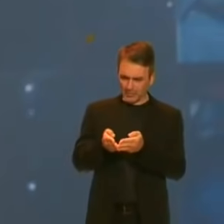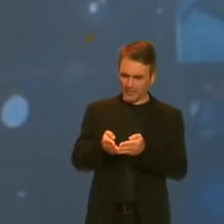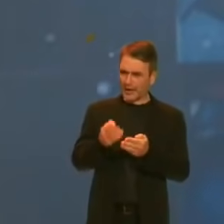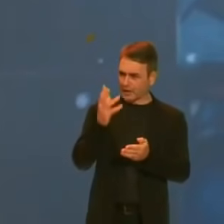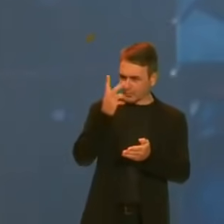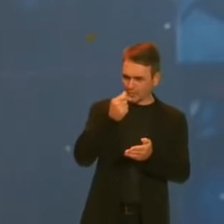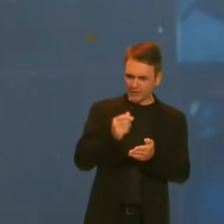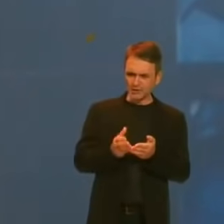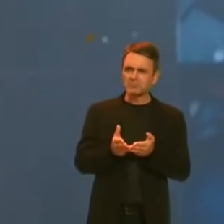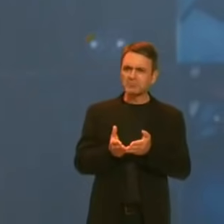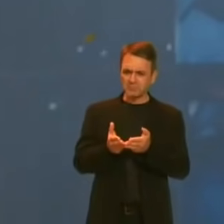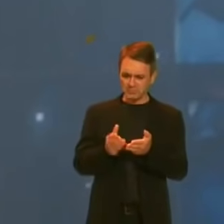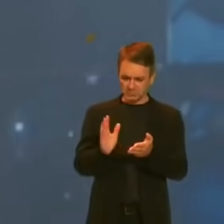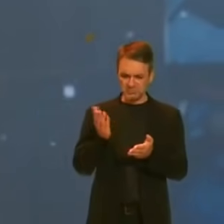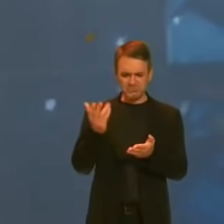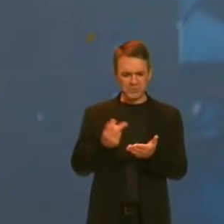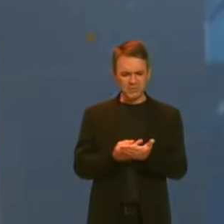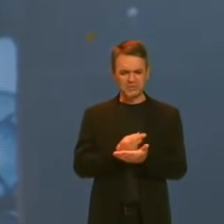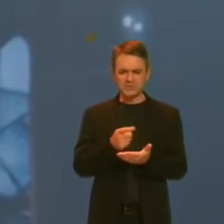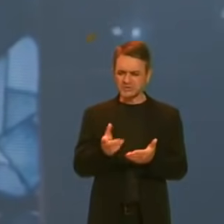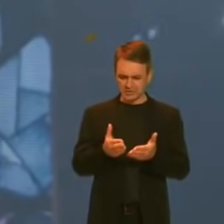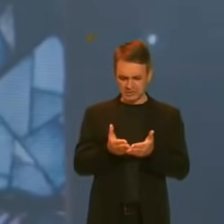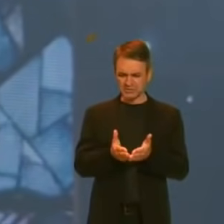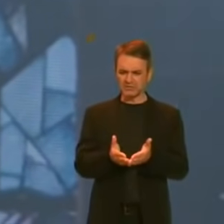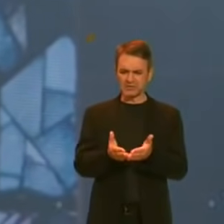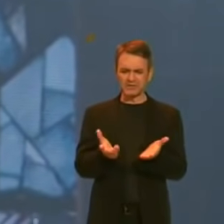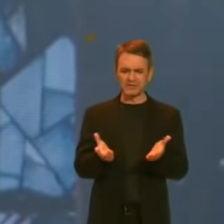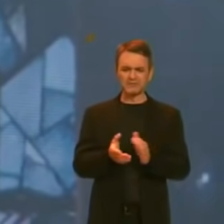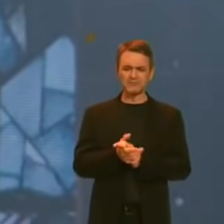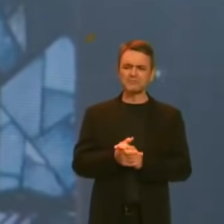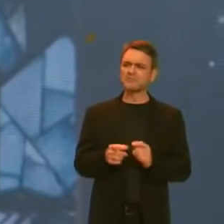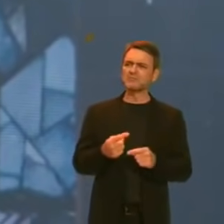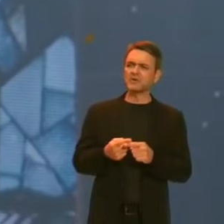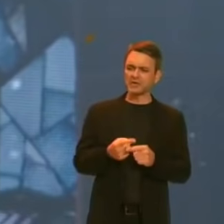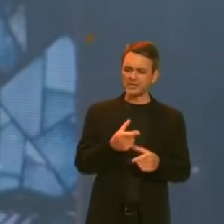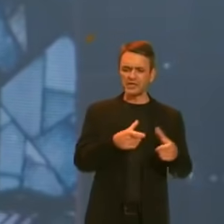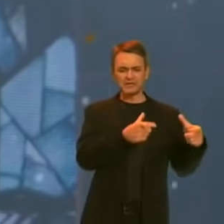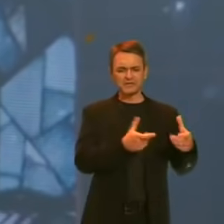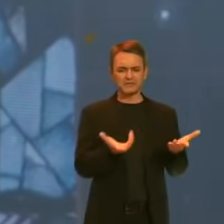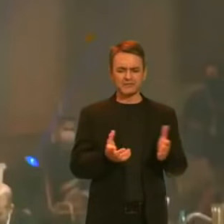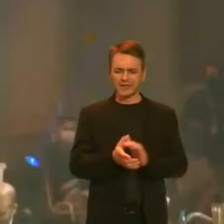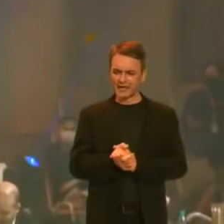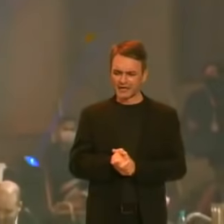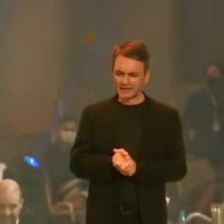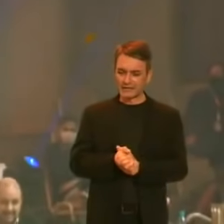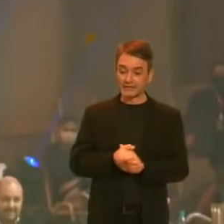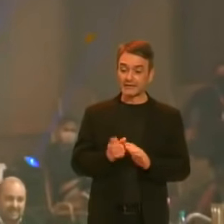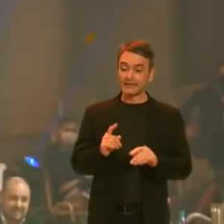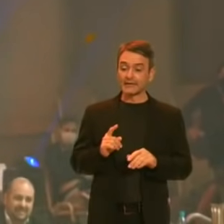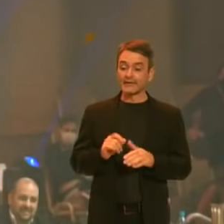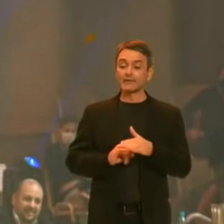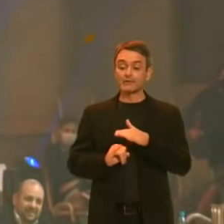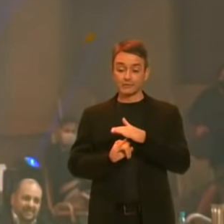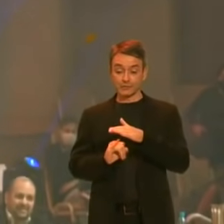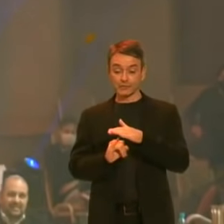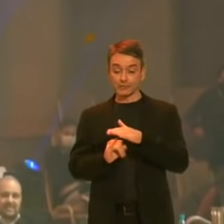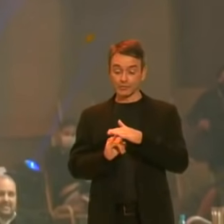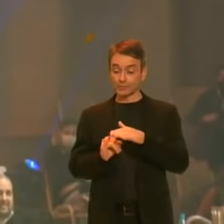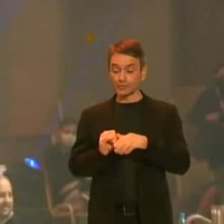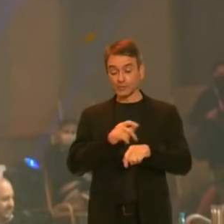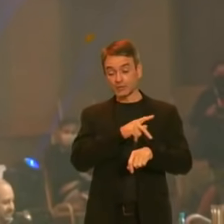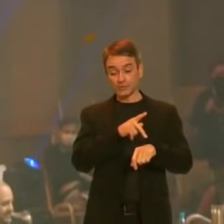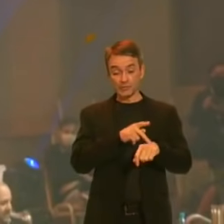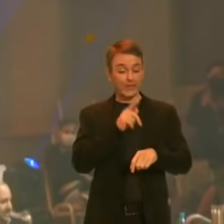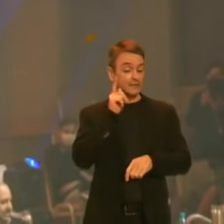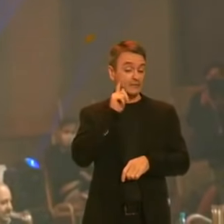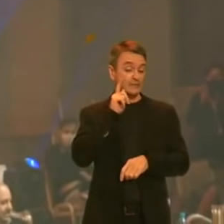que está acontecendo, esse barco, essa caravela, né? É o seguinte, existe um instituto americano chamado Instituto